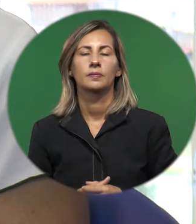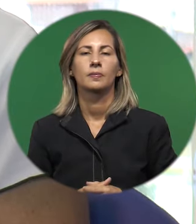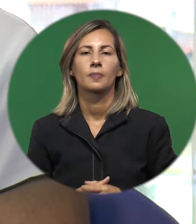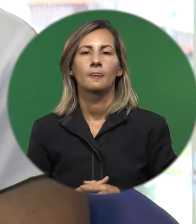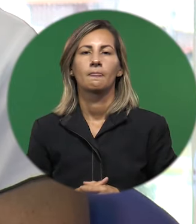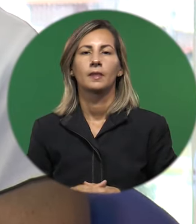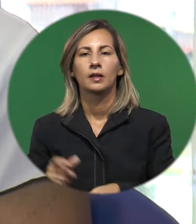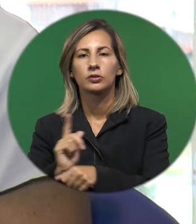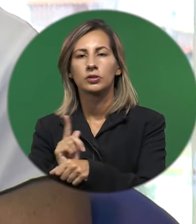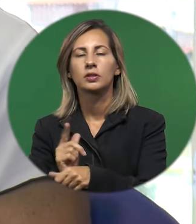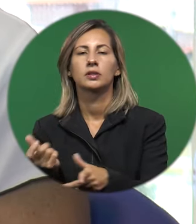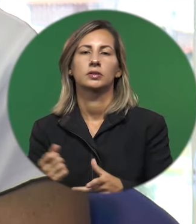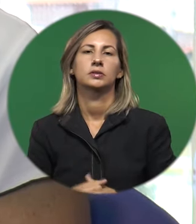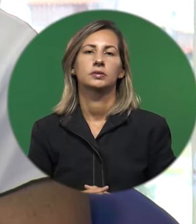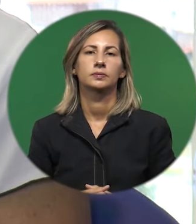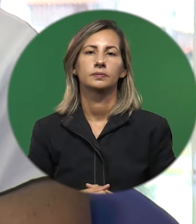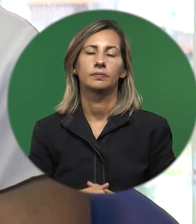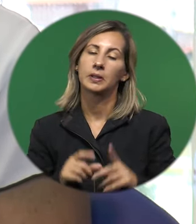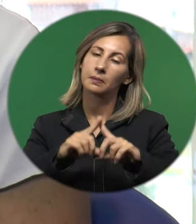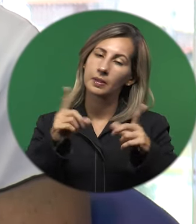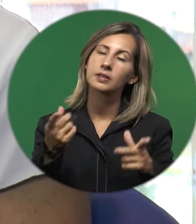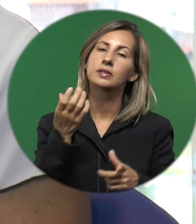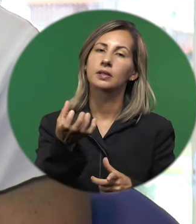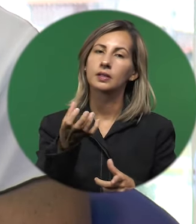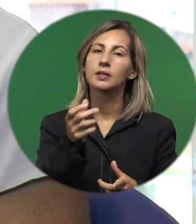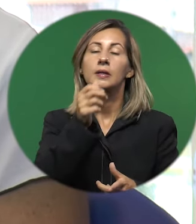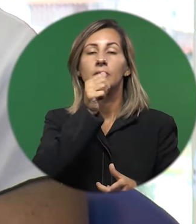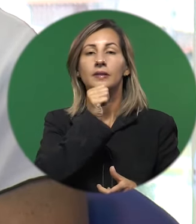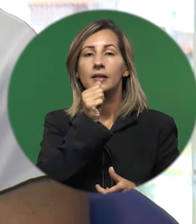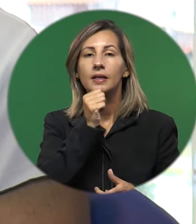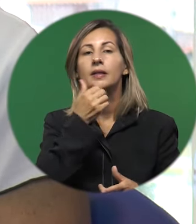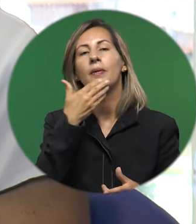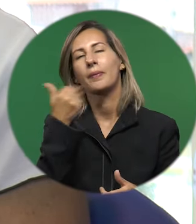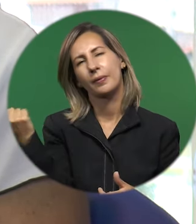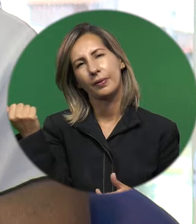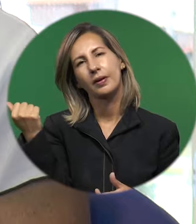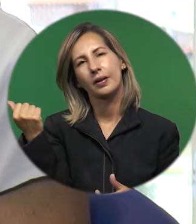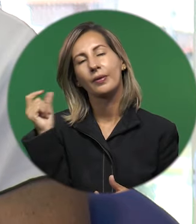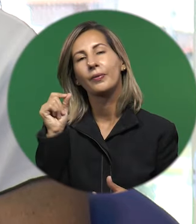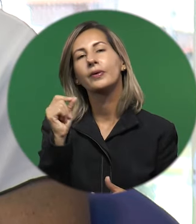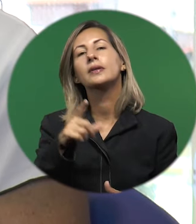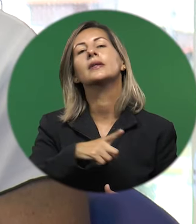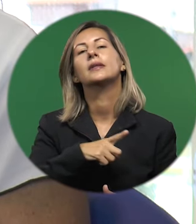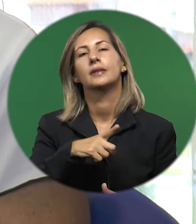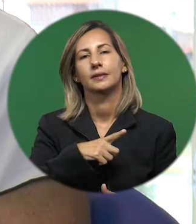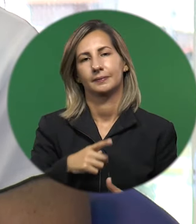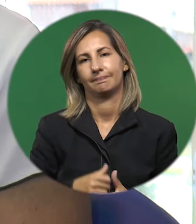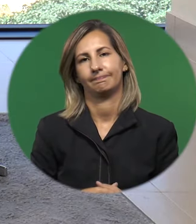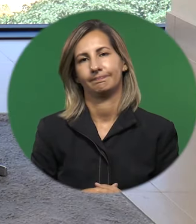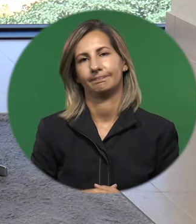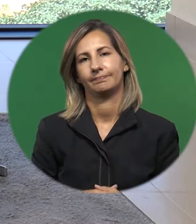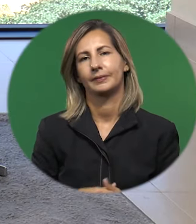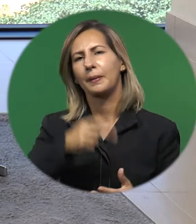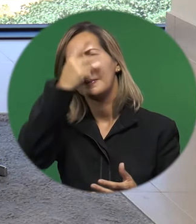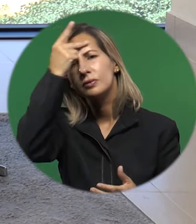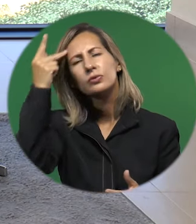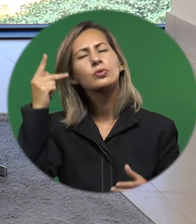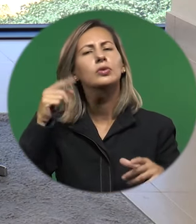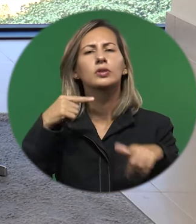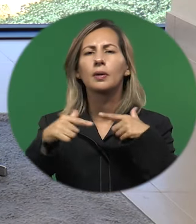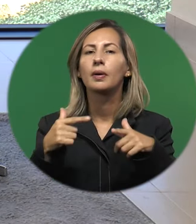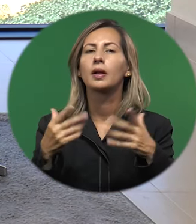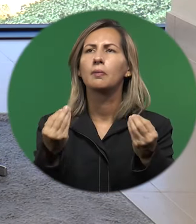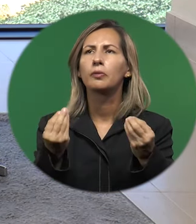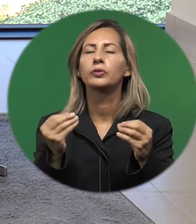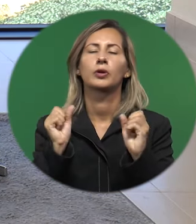em relação aos gerentes, aos gestores, mas queremos ainda melhorar, porque nós temos muitos servidores